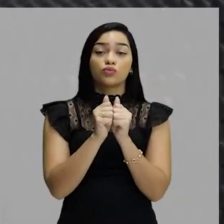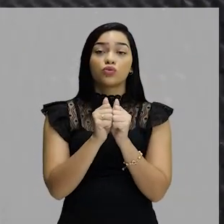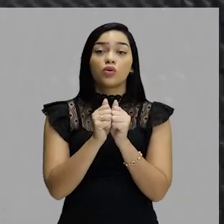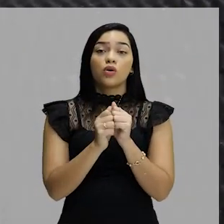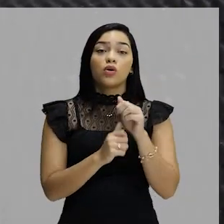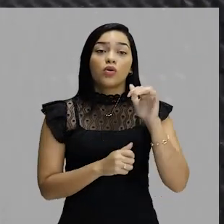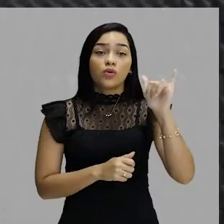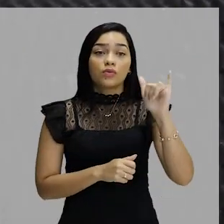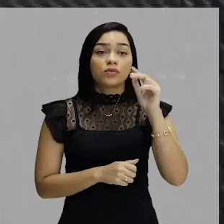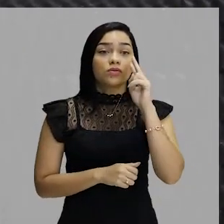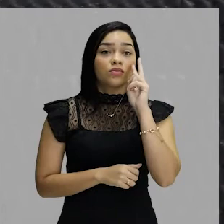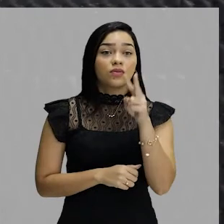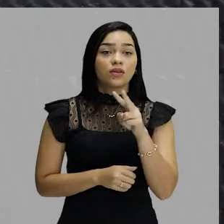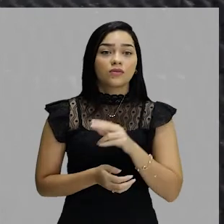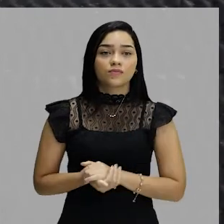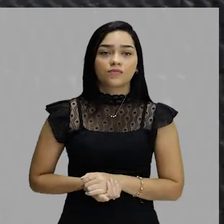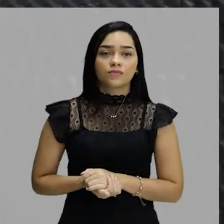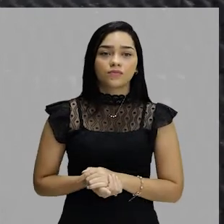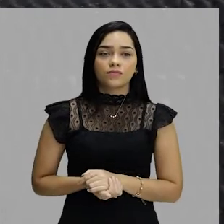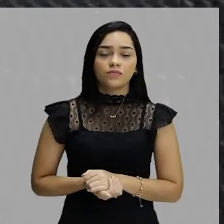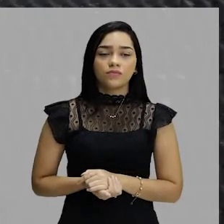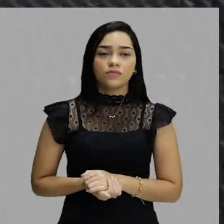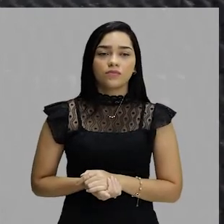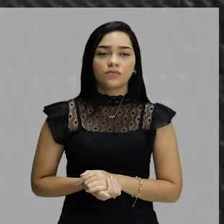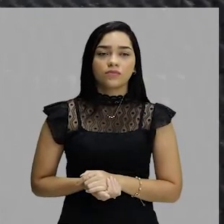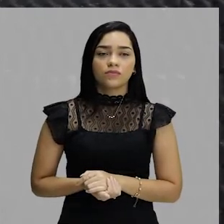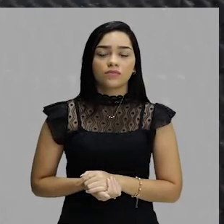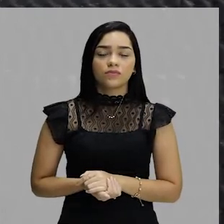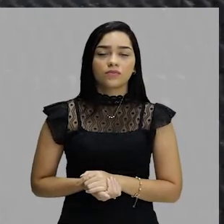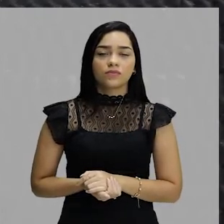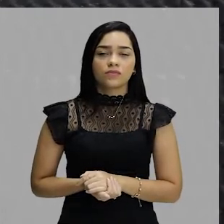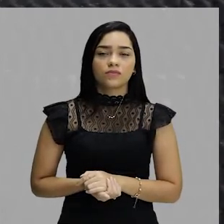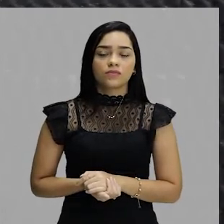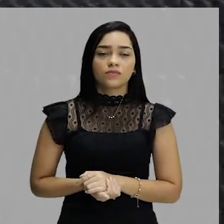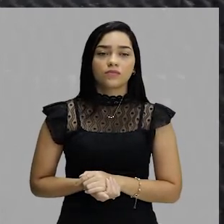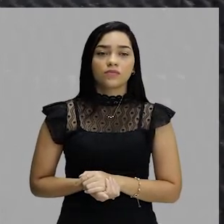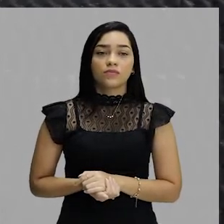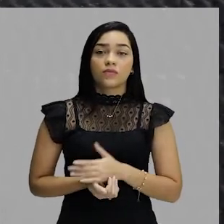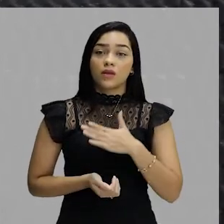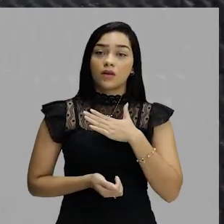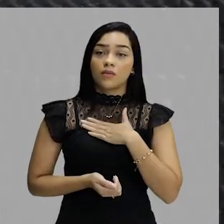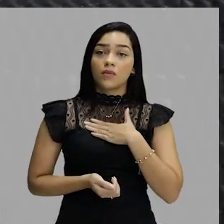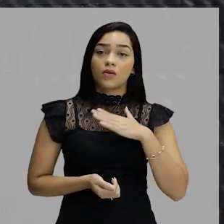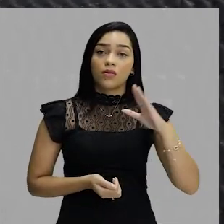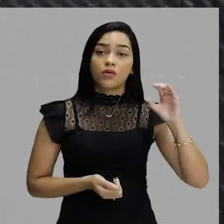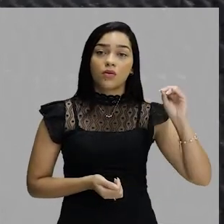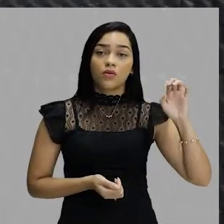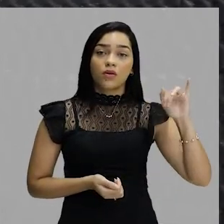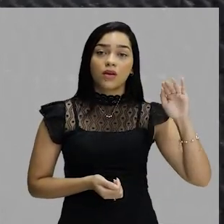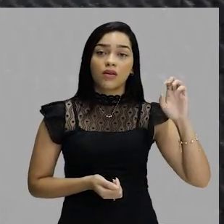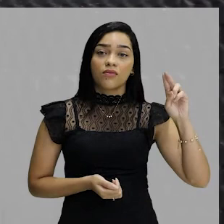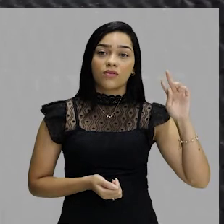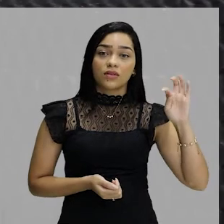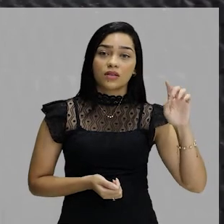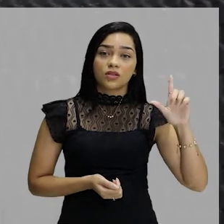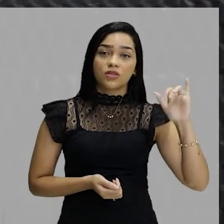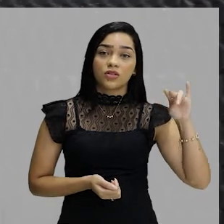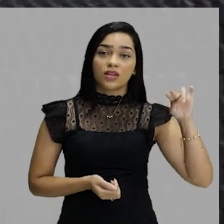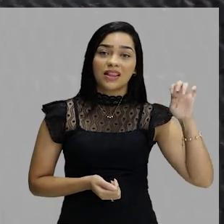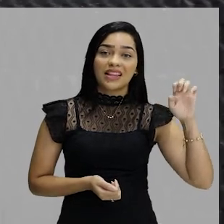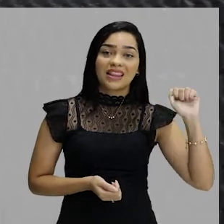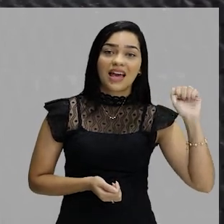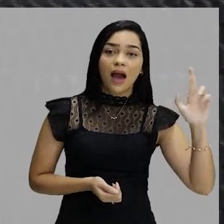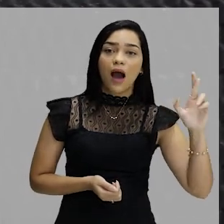vai olhar no eixo y. Então, esse carinha aqui, ó, ele é o meu coeficiente